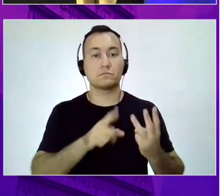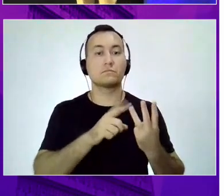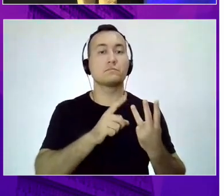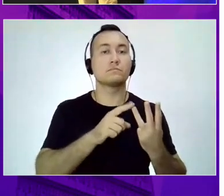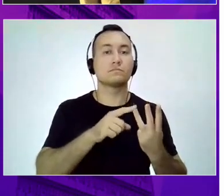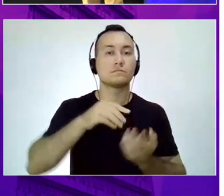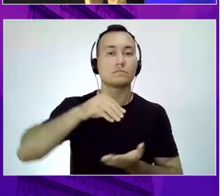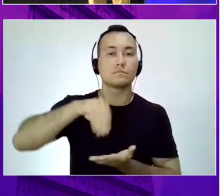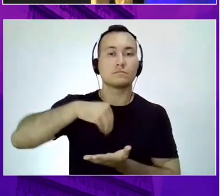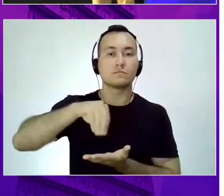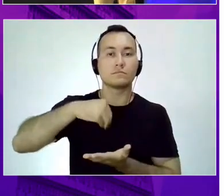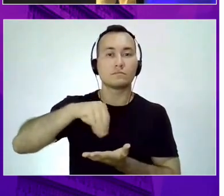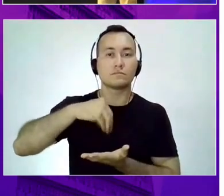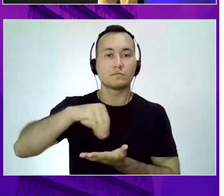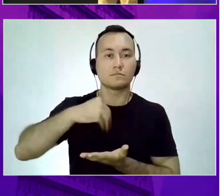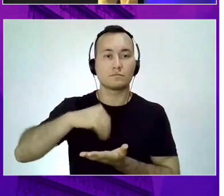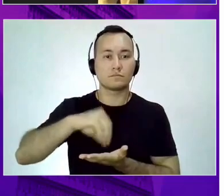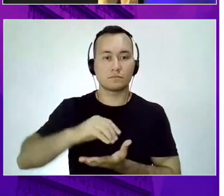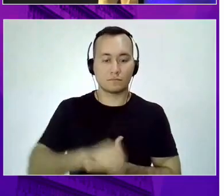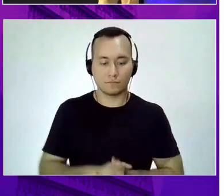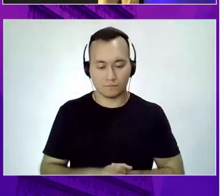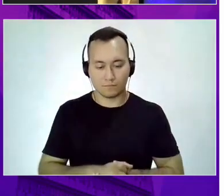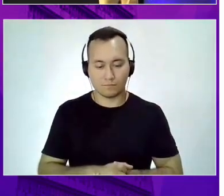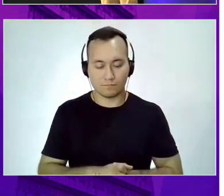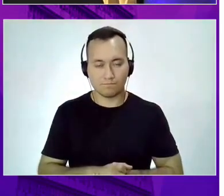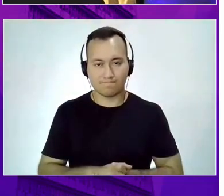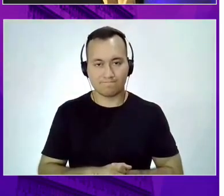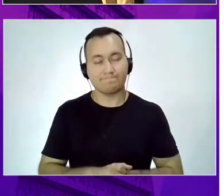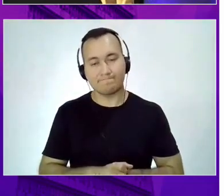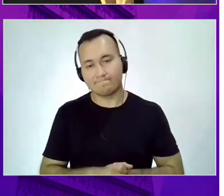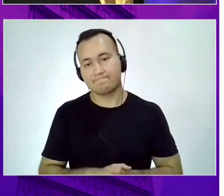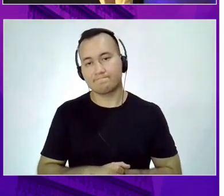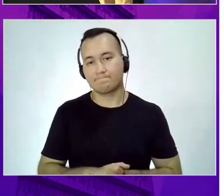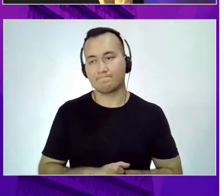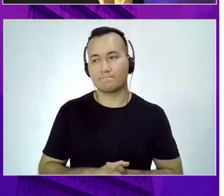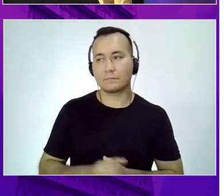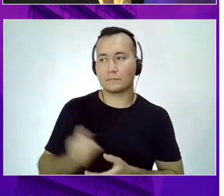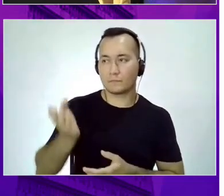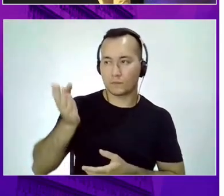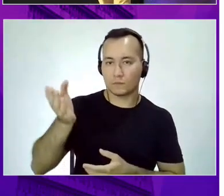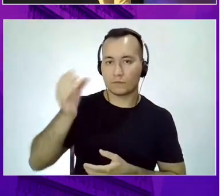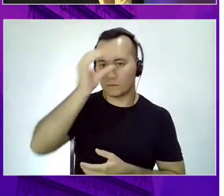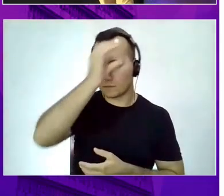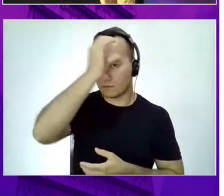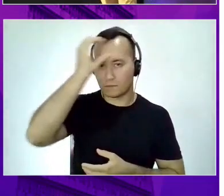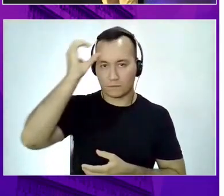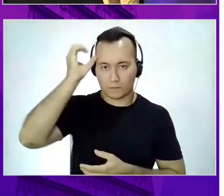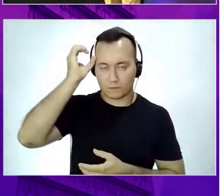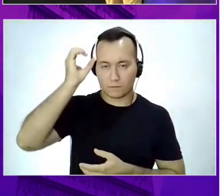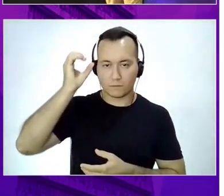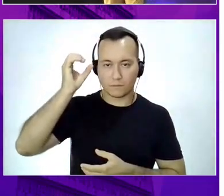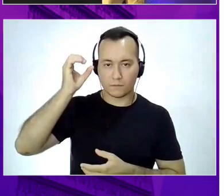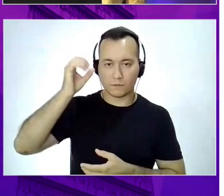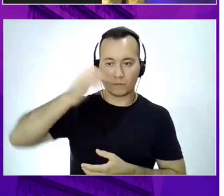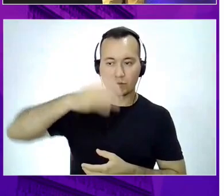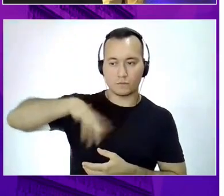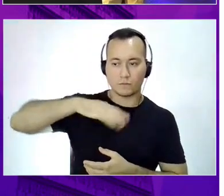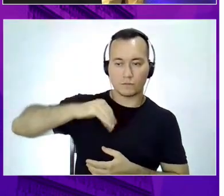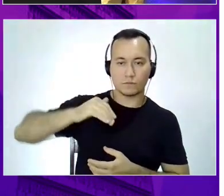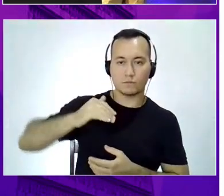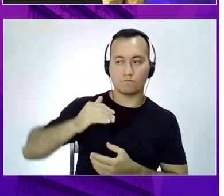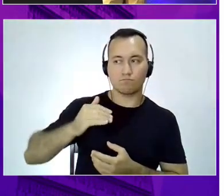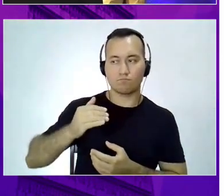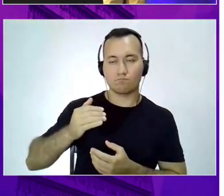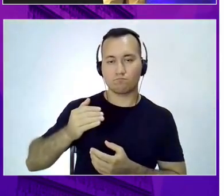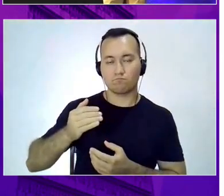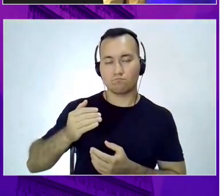Então, a requisição HTTP para a aplicação do cliente ficava internamente. A primeira sacada que a gente teve na